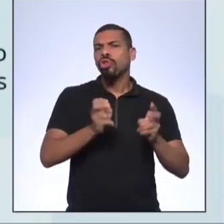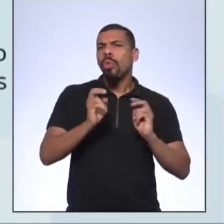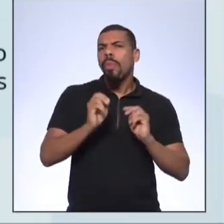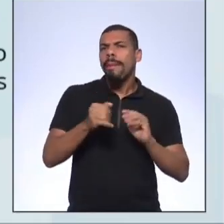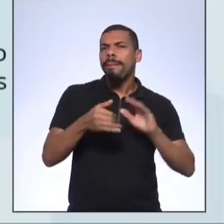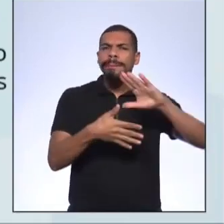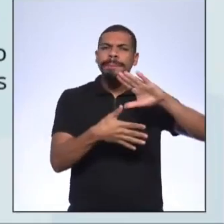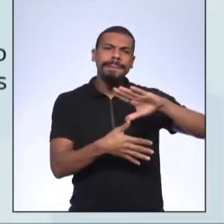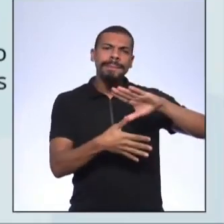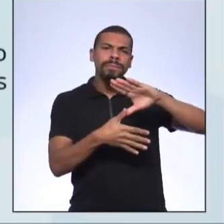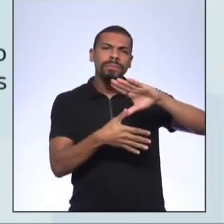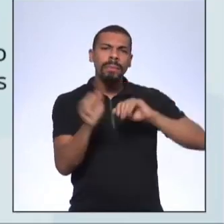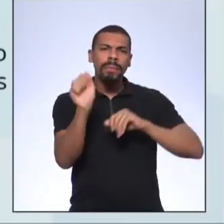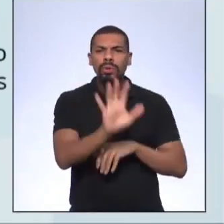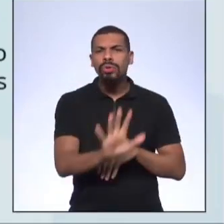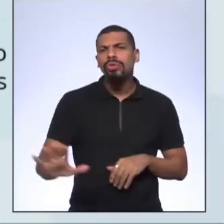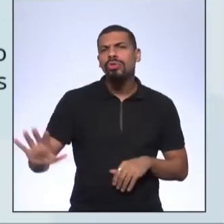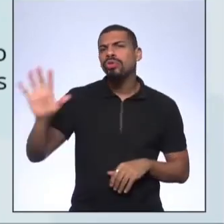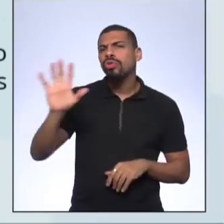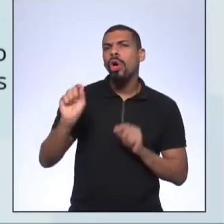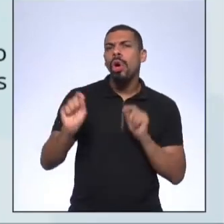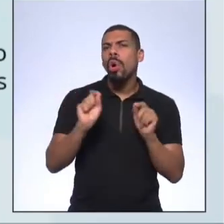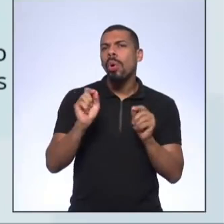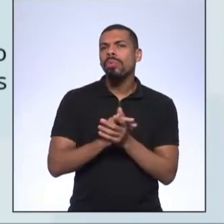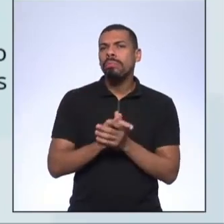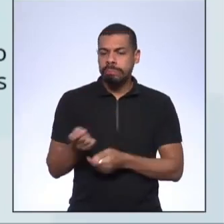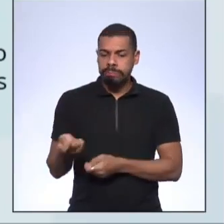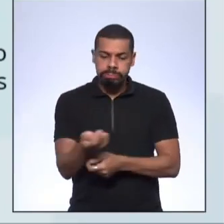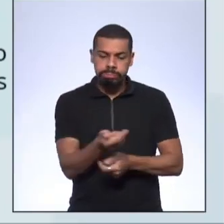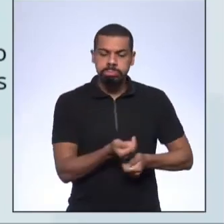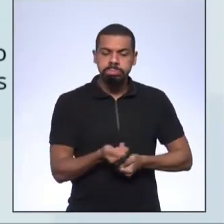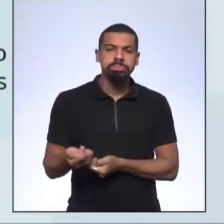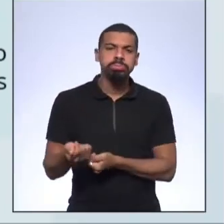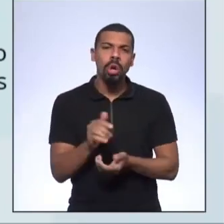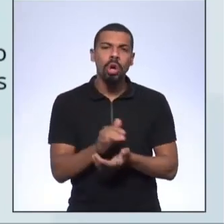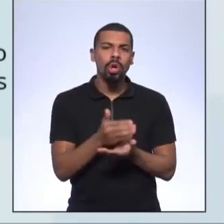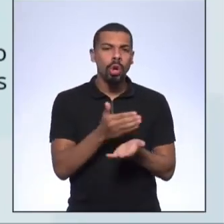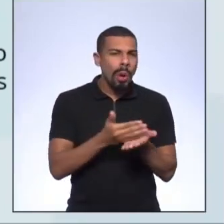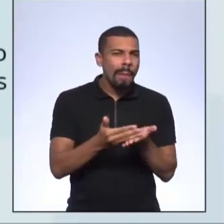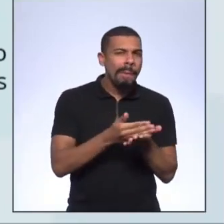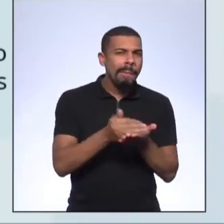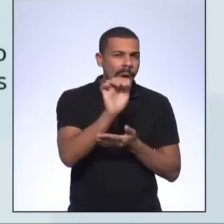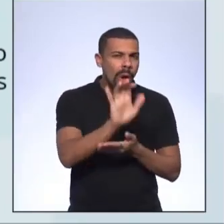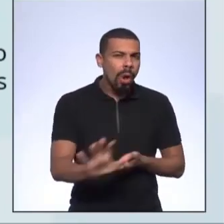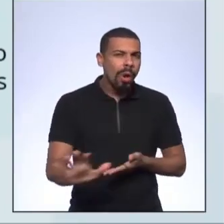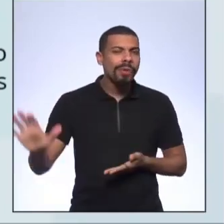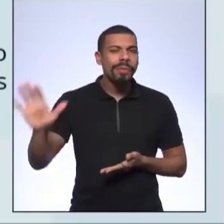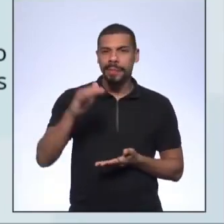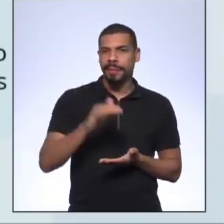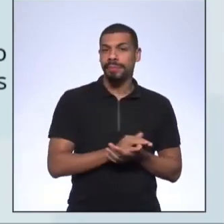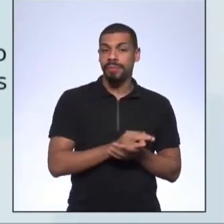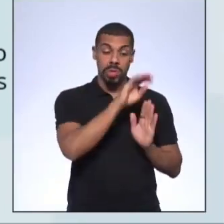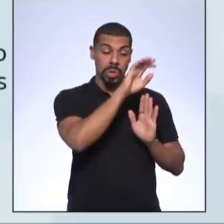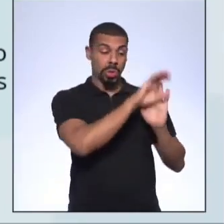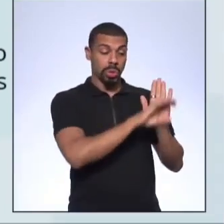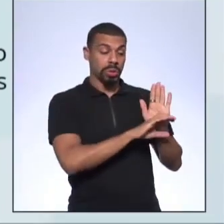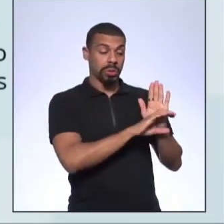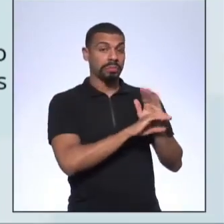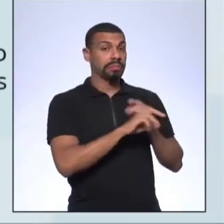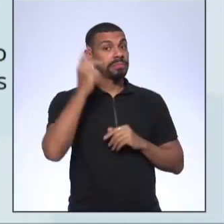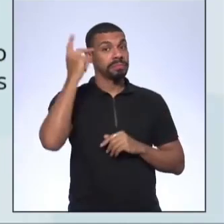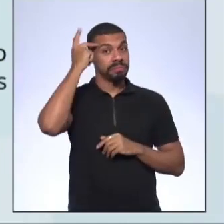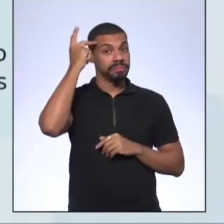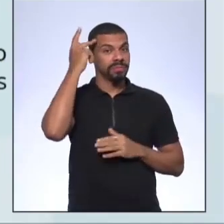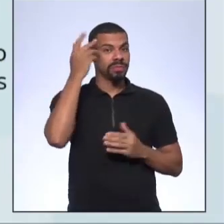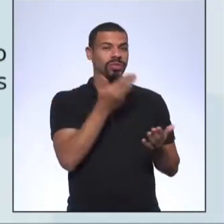pelos europeus no contexto da expansão comercial europeia. E a habilidade do currículo do Estado de São Paulo que nós